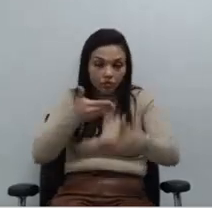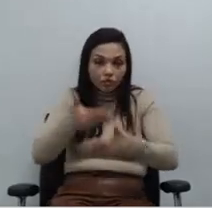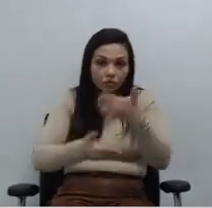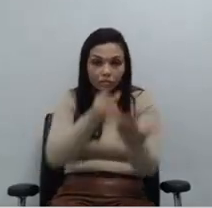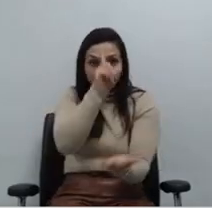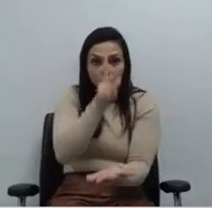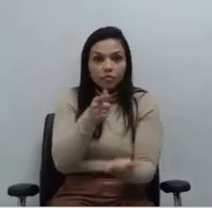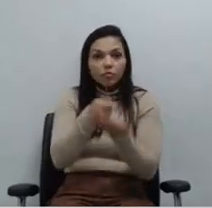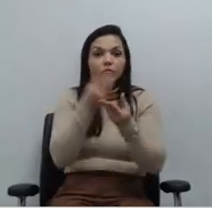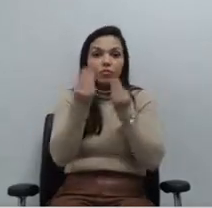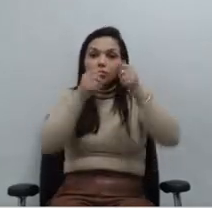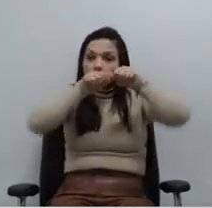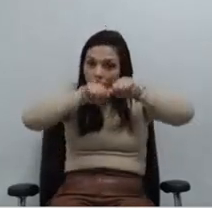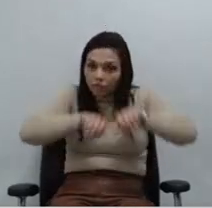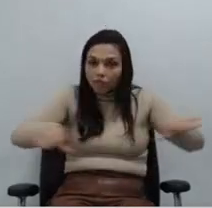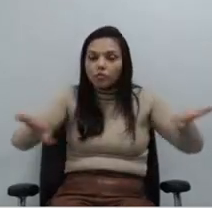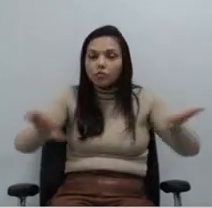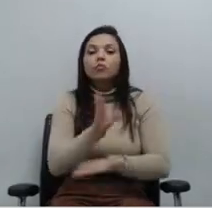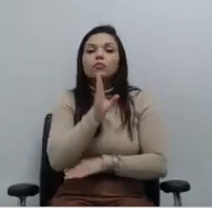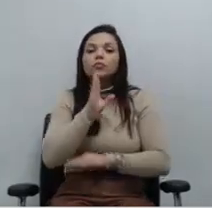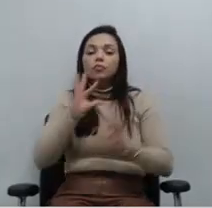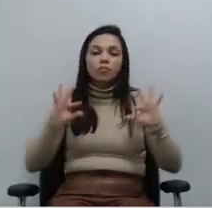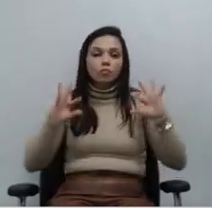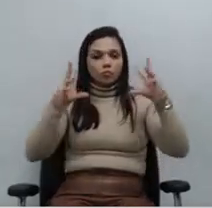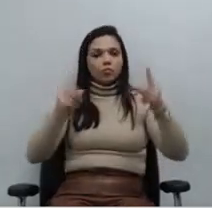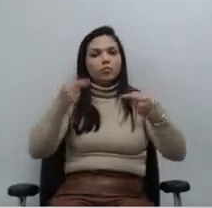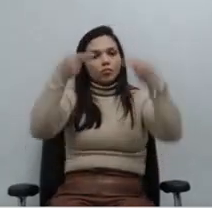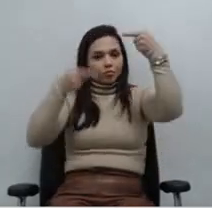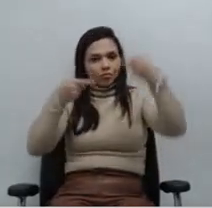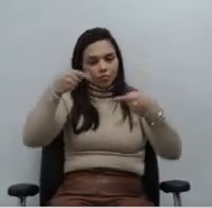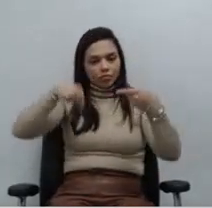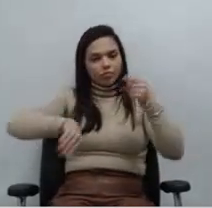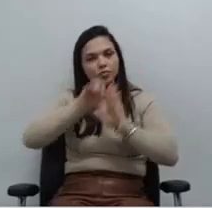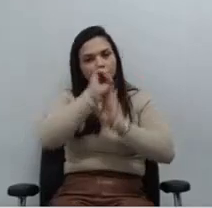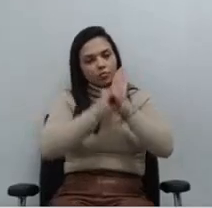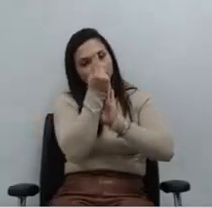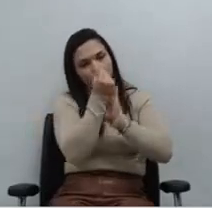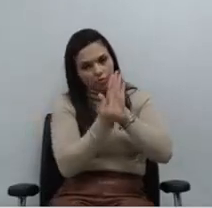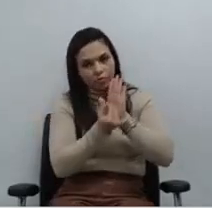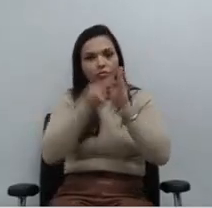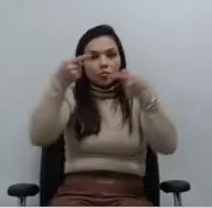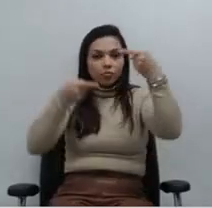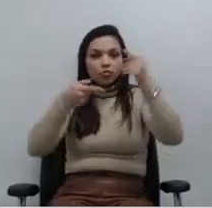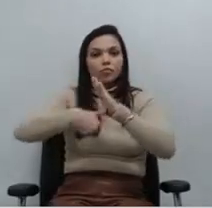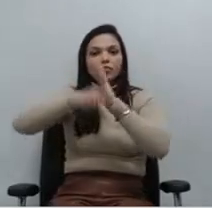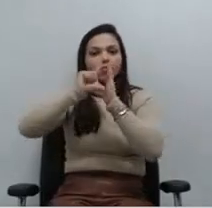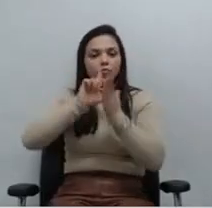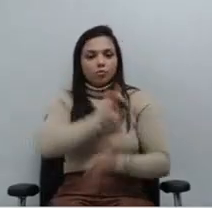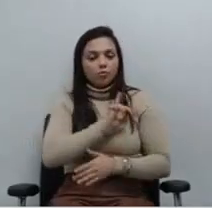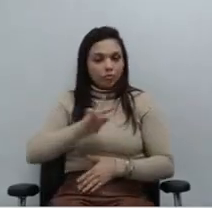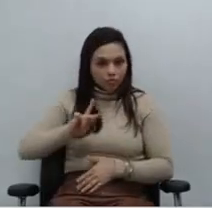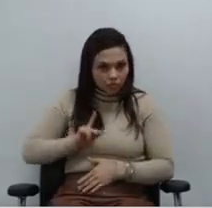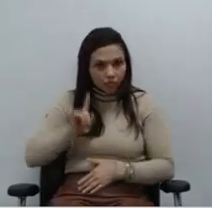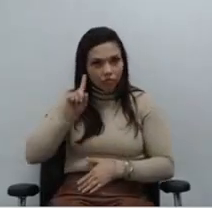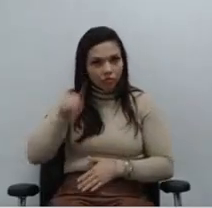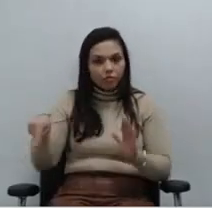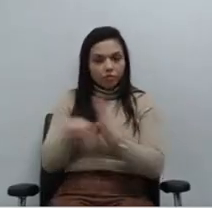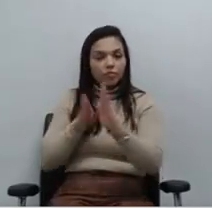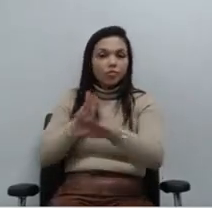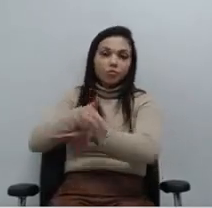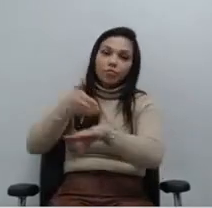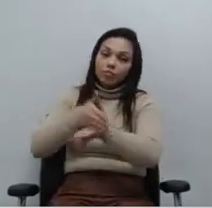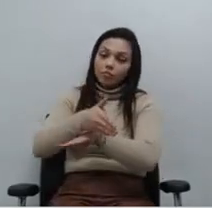solucionar as demandas por redistribuição e reconhecimento, como aquelas discutidas aqui no orçamento da Defensoria Pública, que são voltadas justamente para acesso à